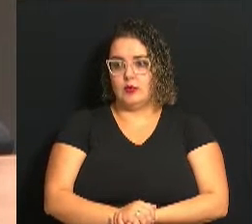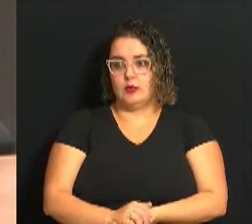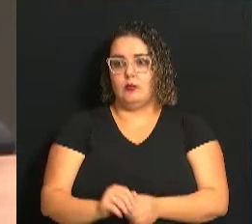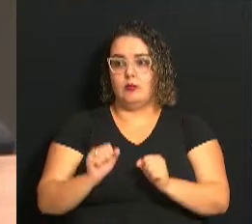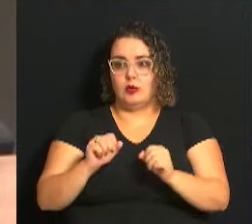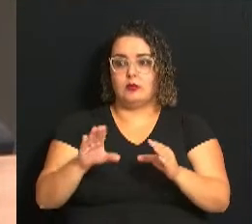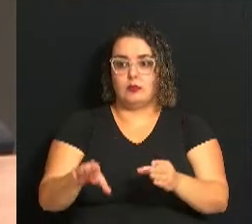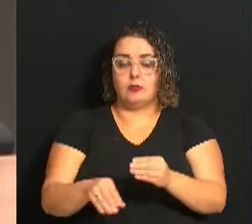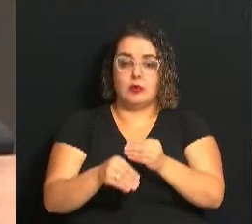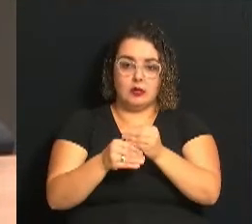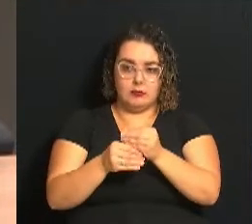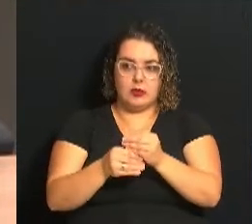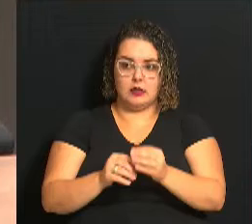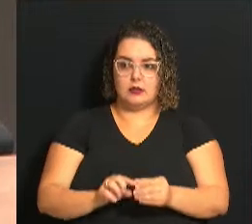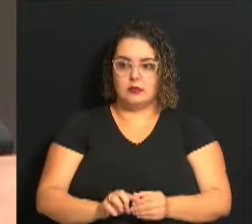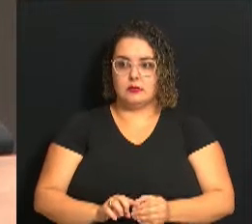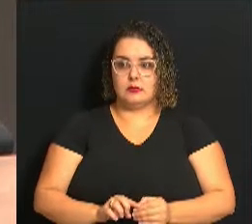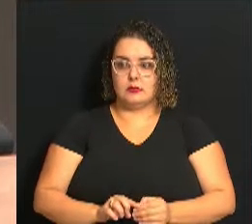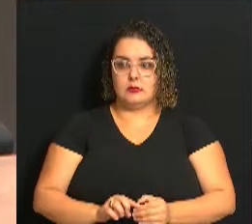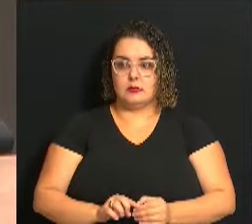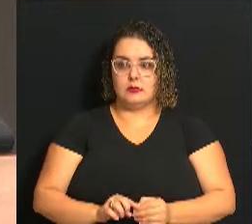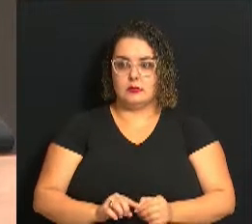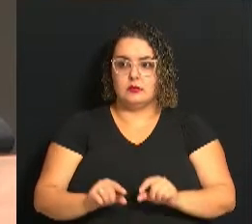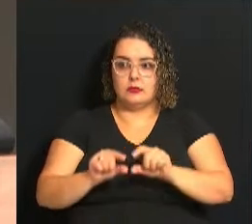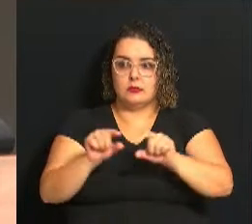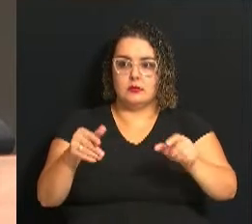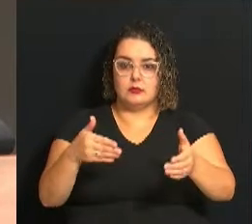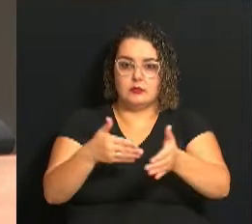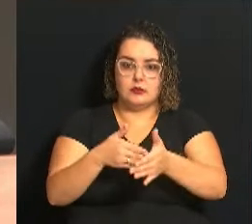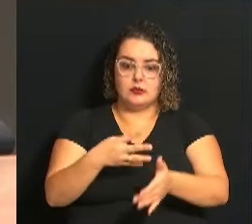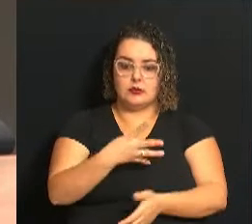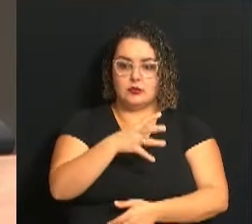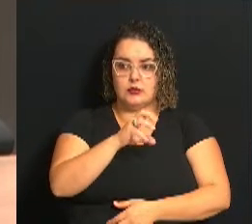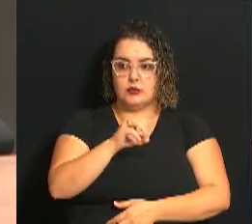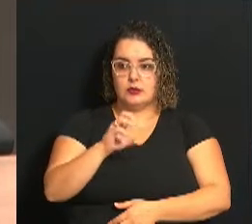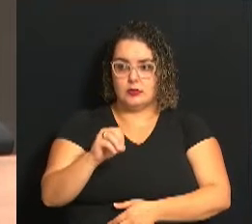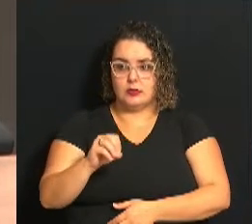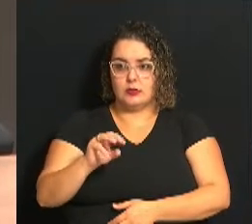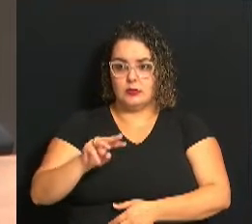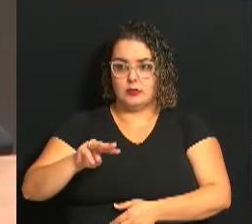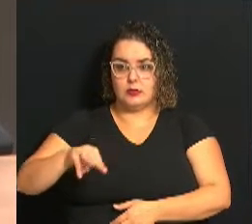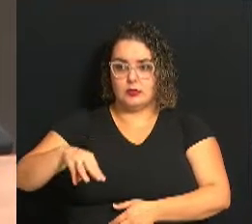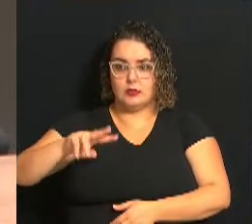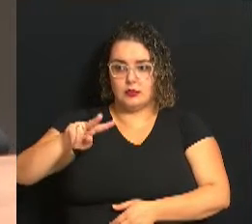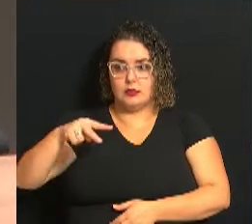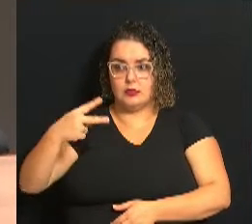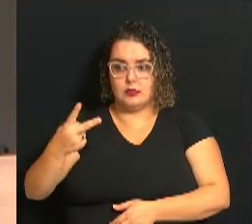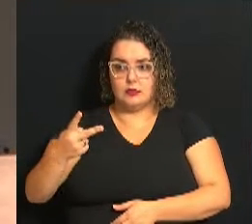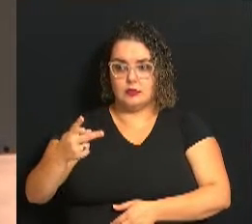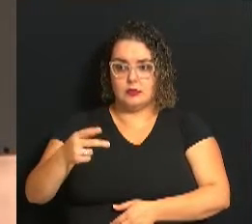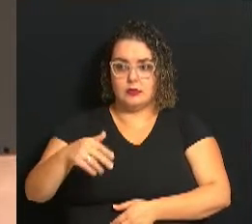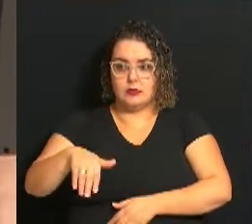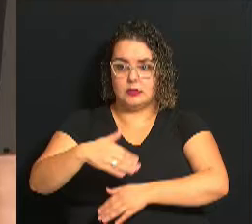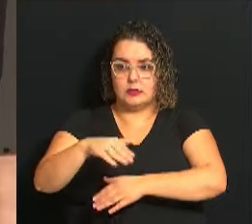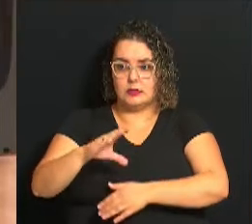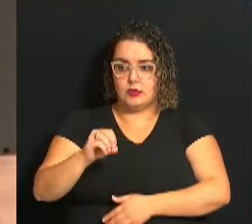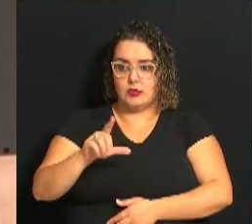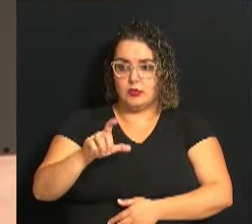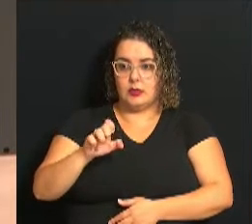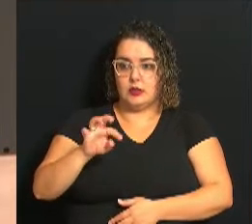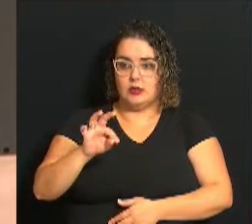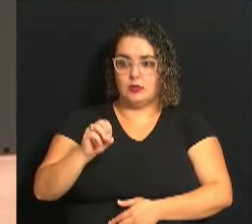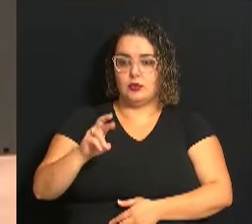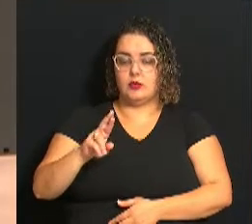emenda, tirando essa limitação de 400 metros para essas atividades nas vias coletoras. Basicamente é isso. Obrigado.